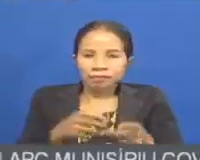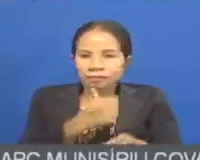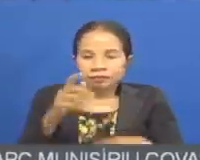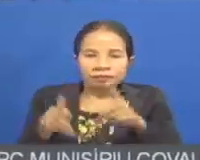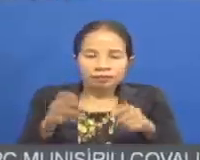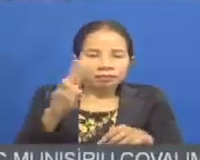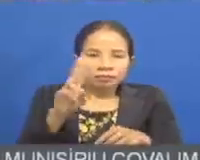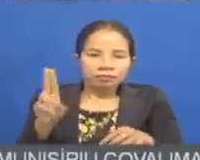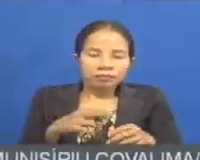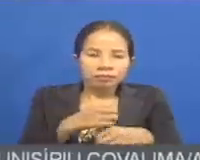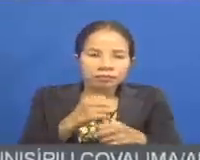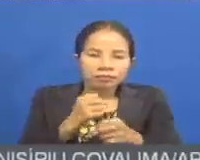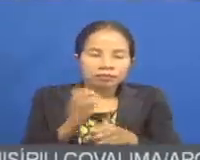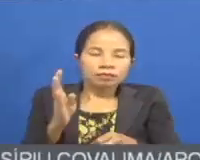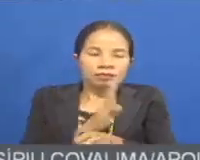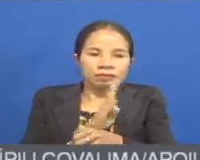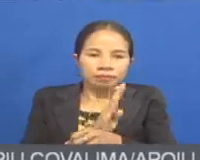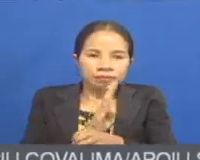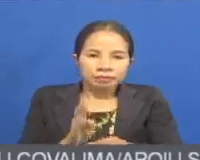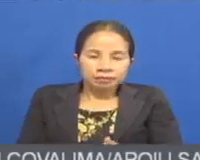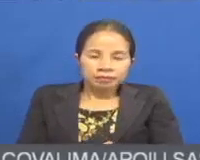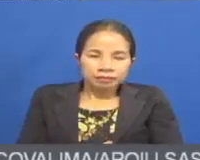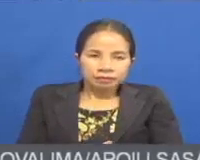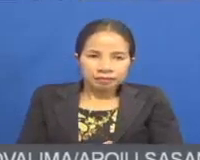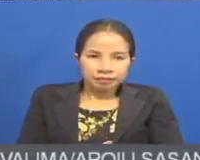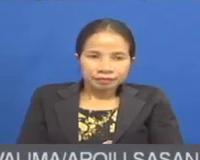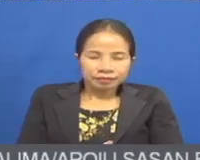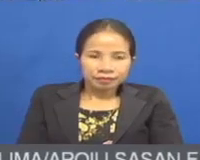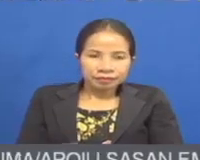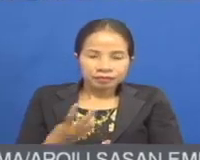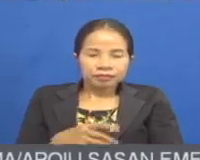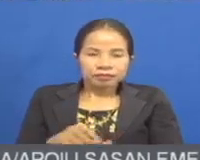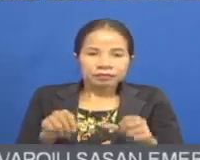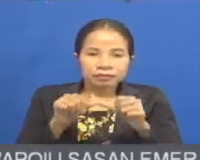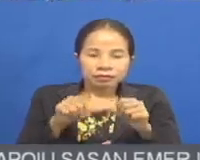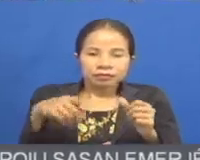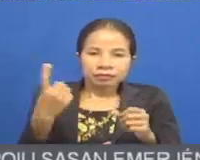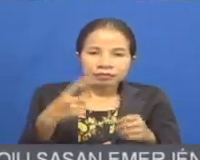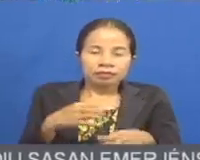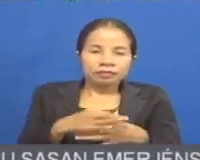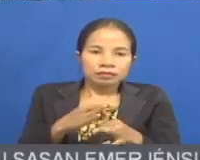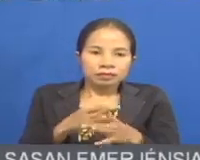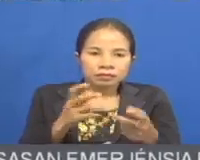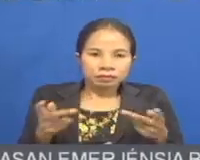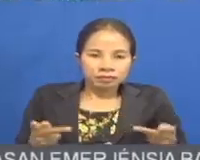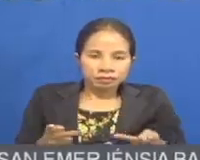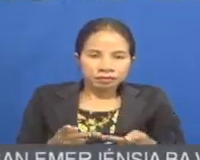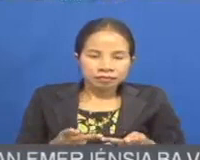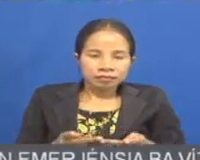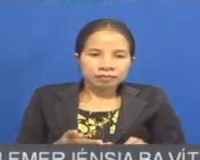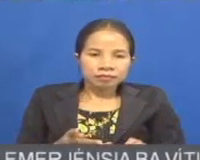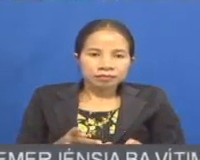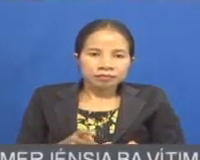sira utiliza rodi halo negócio. Ita continua na fatin, normaliza fatin